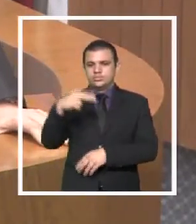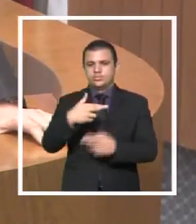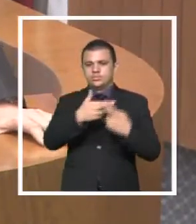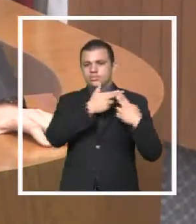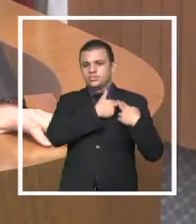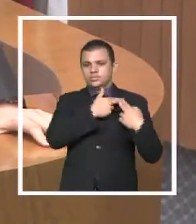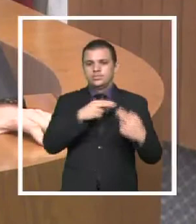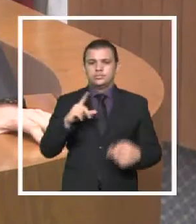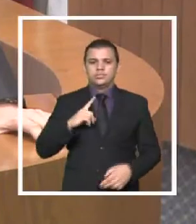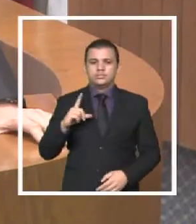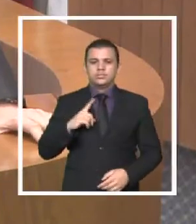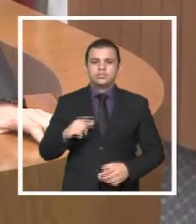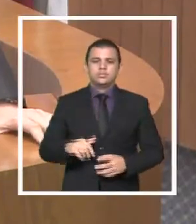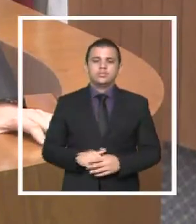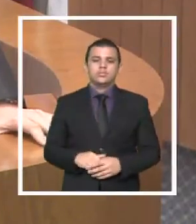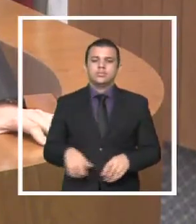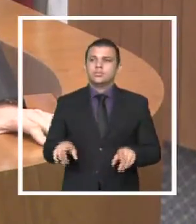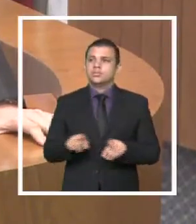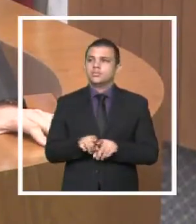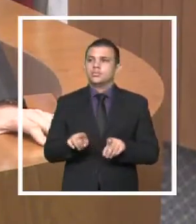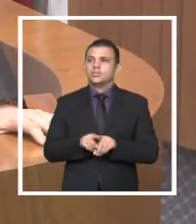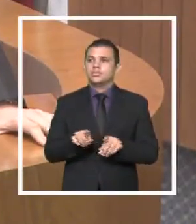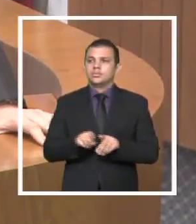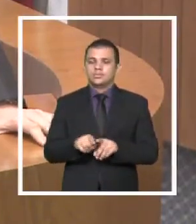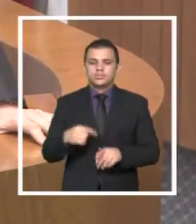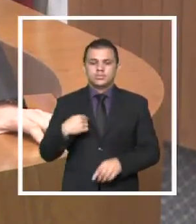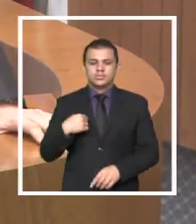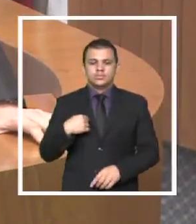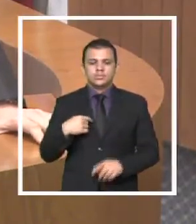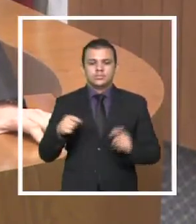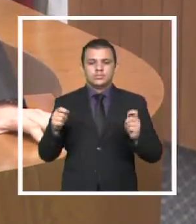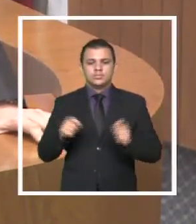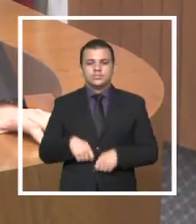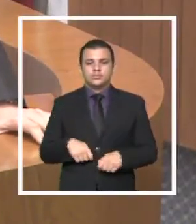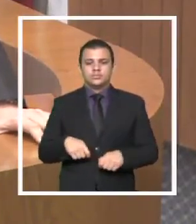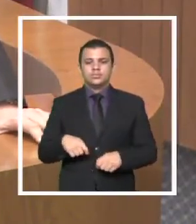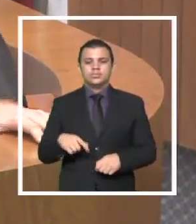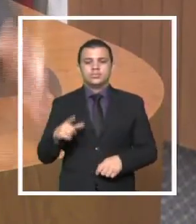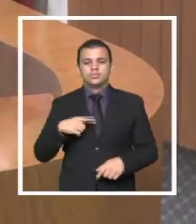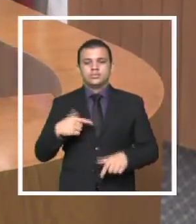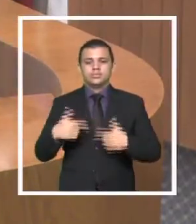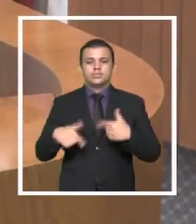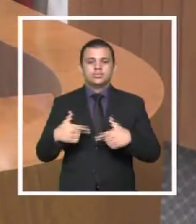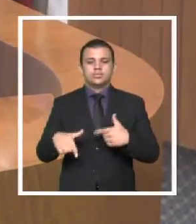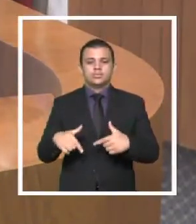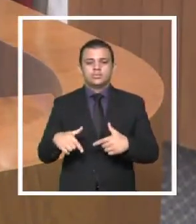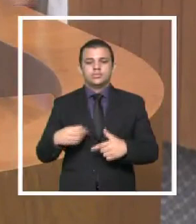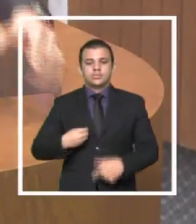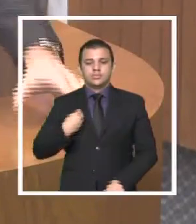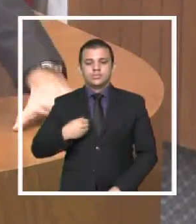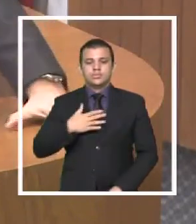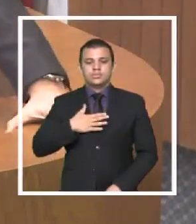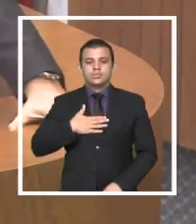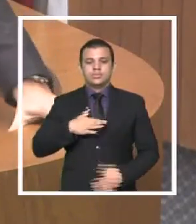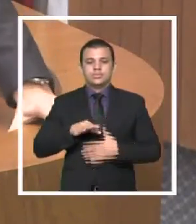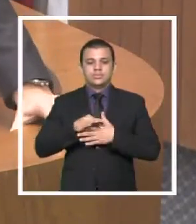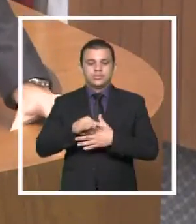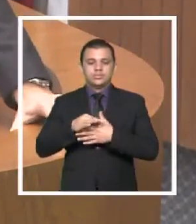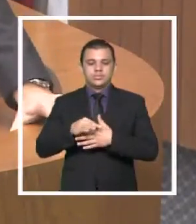é esse o nosso papel. Eu fiz uma escolha na minha vida. Exercer o mandato de deputado estadual, desde o primeiro mandato,